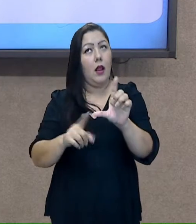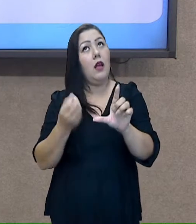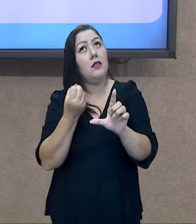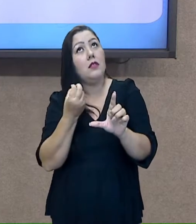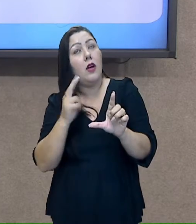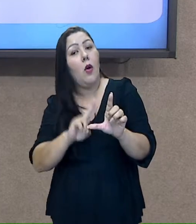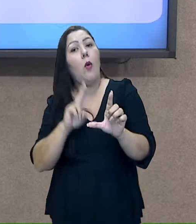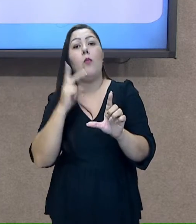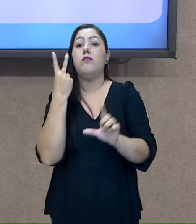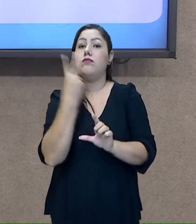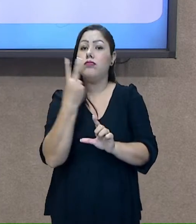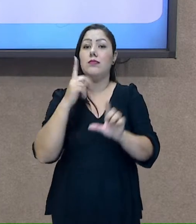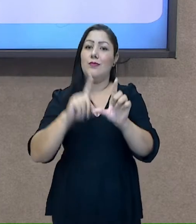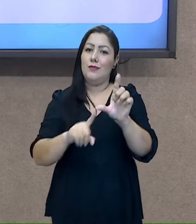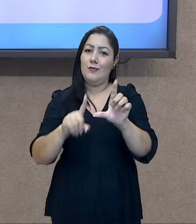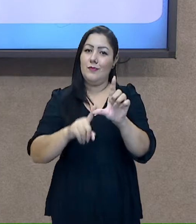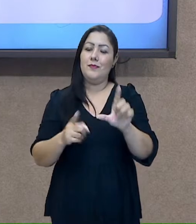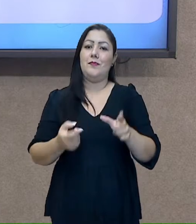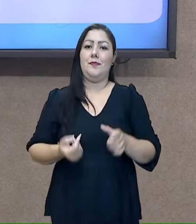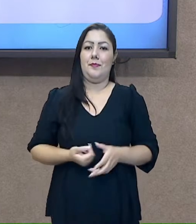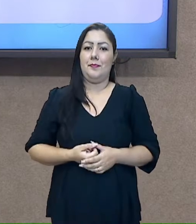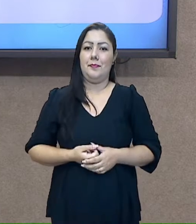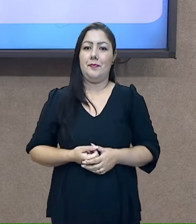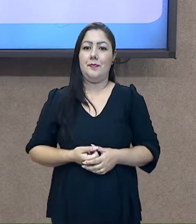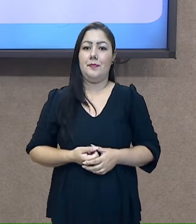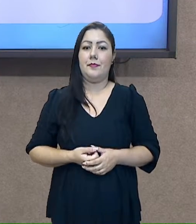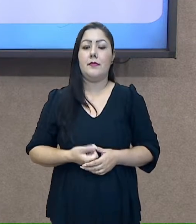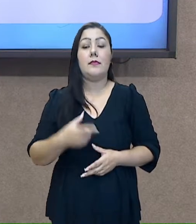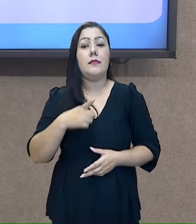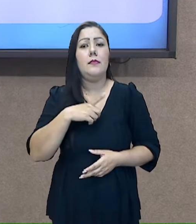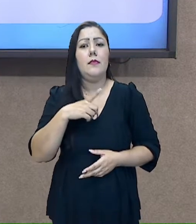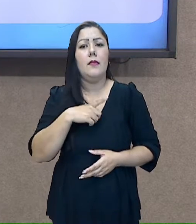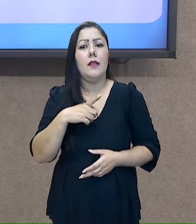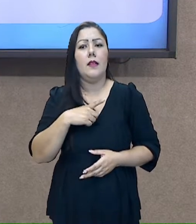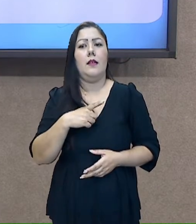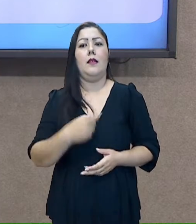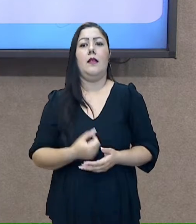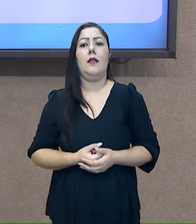duas letras. E existe uma